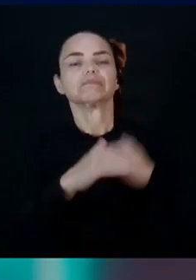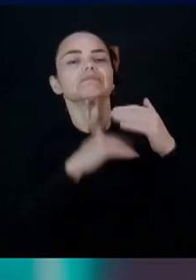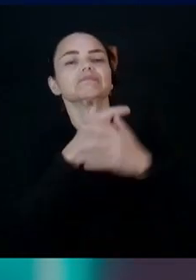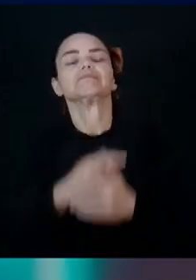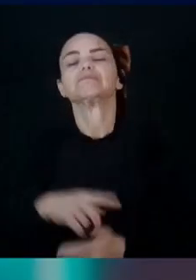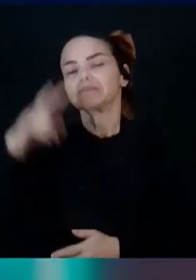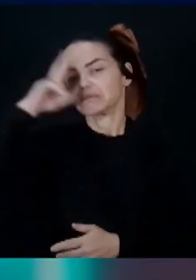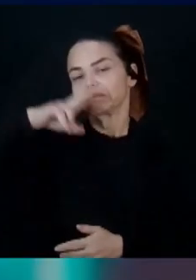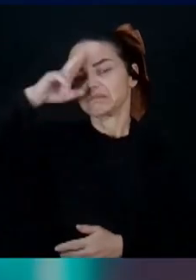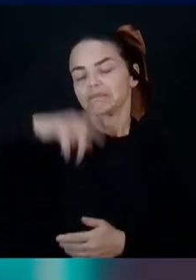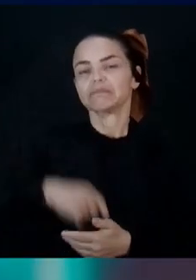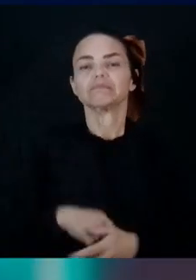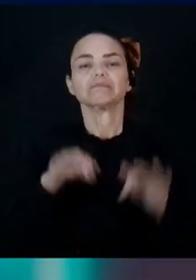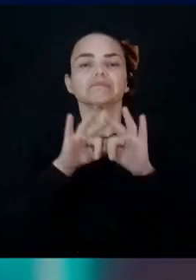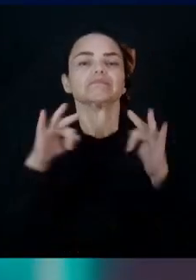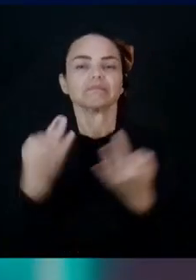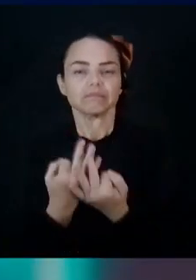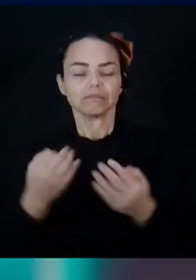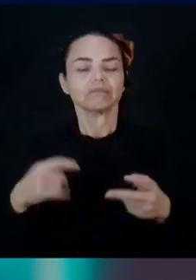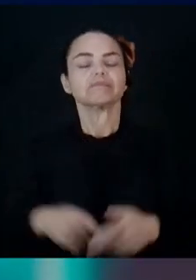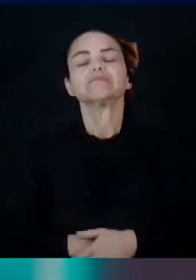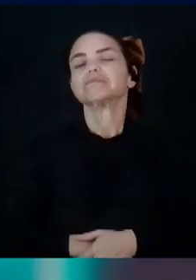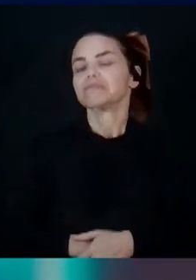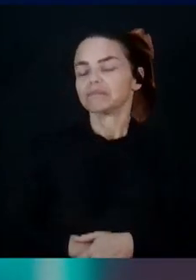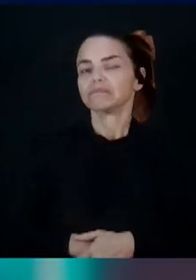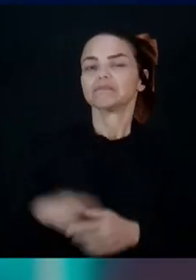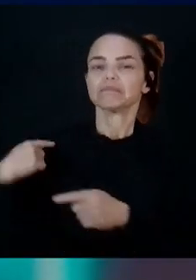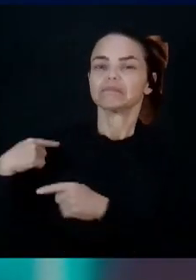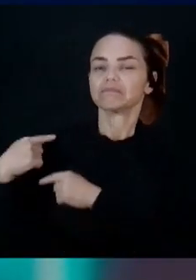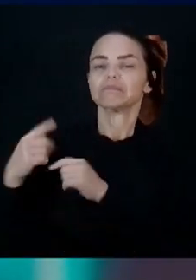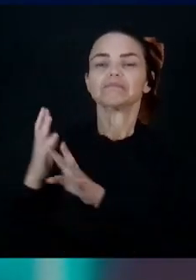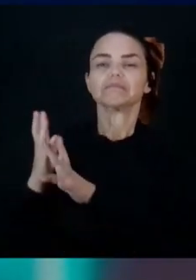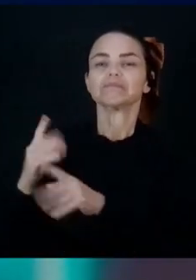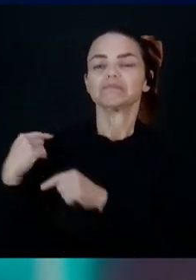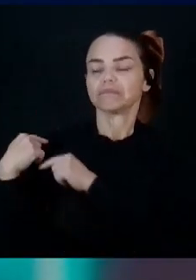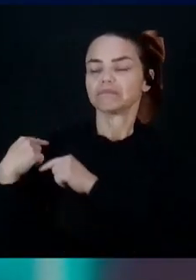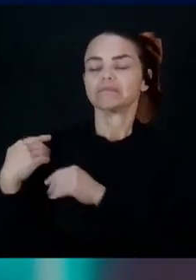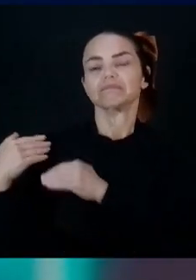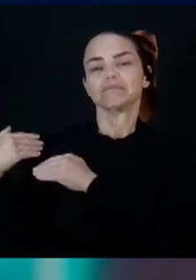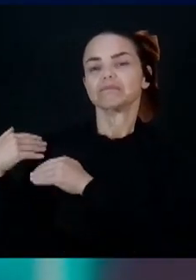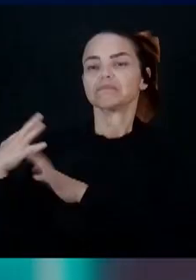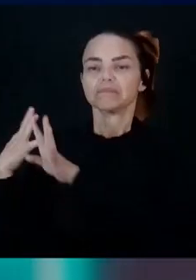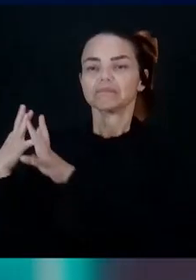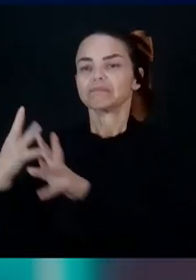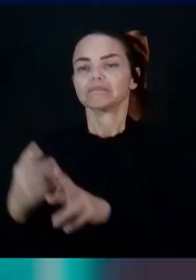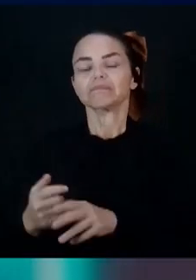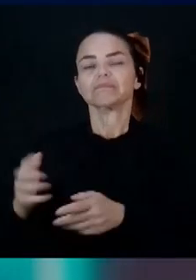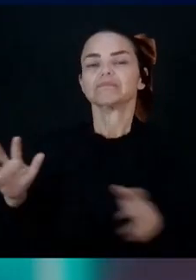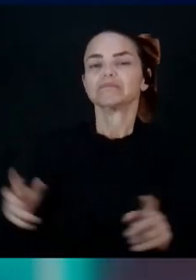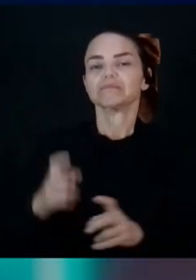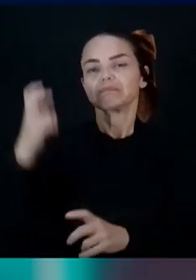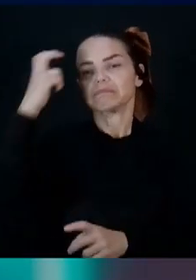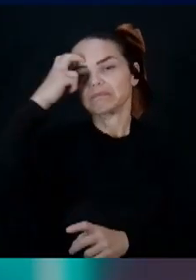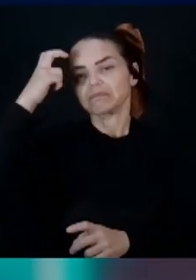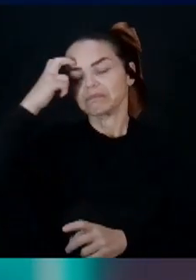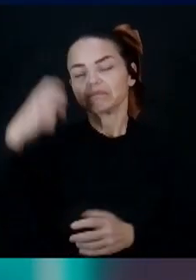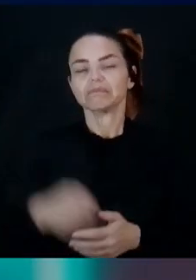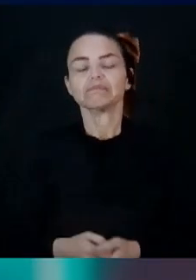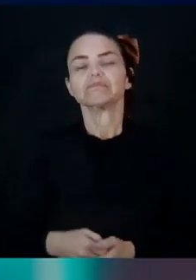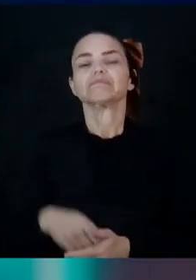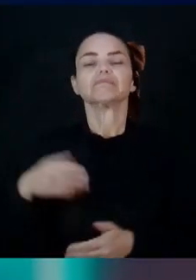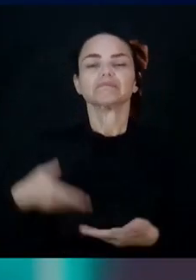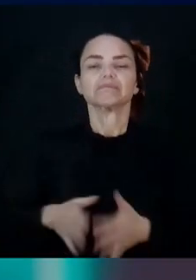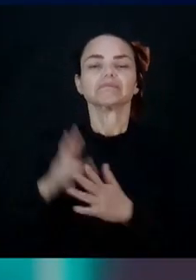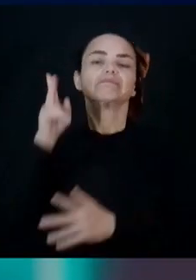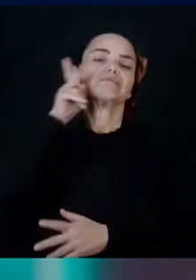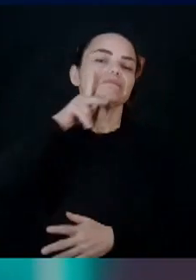sua família e sua trajetória de contribuição à cultura. Natural da Paraíba, Herbert